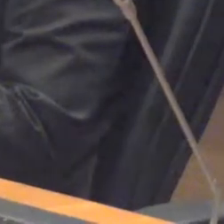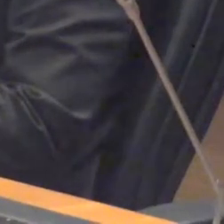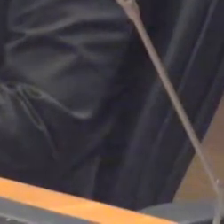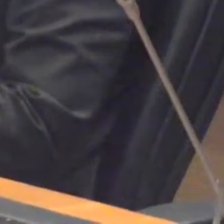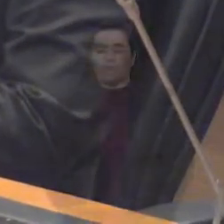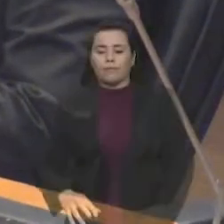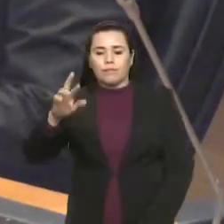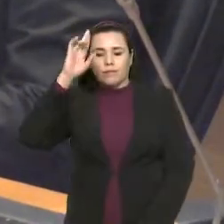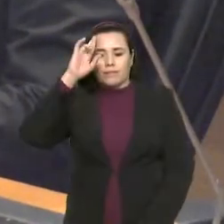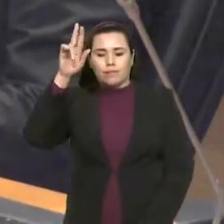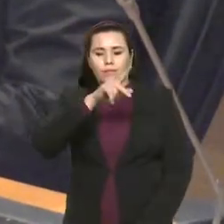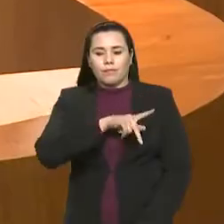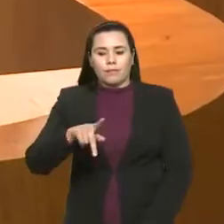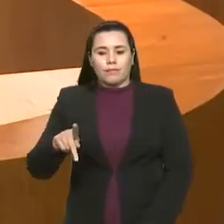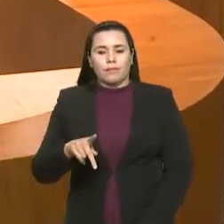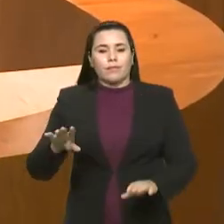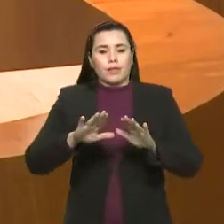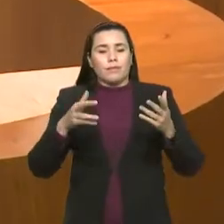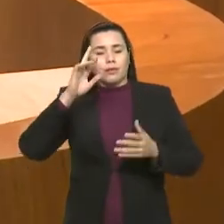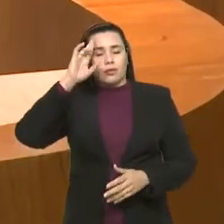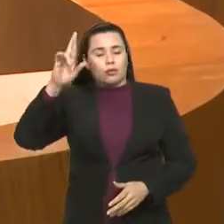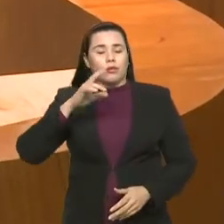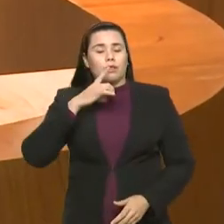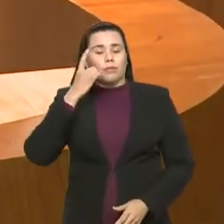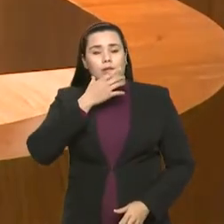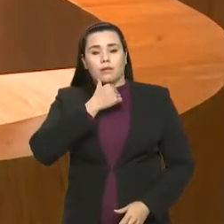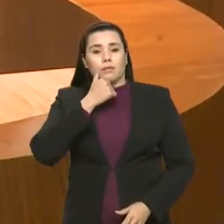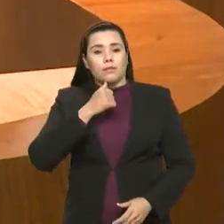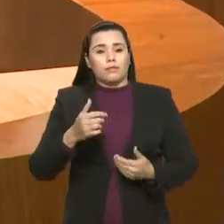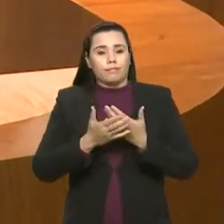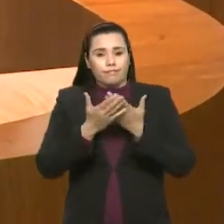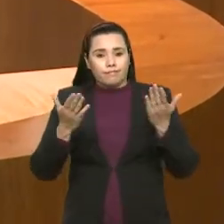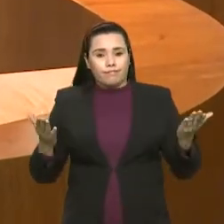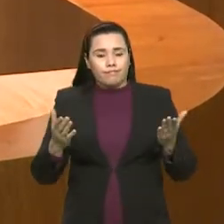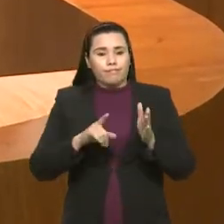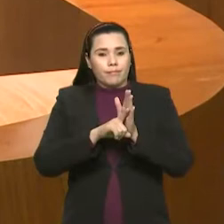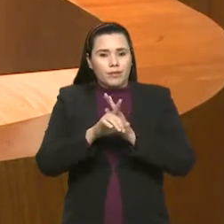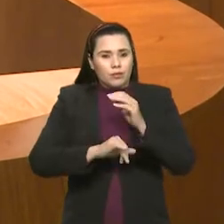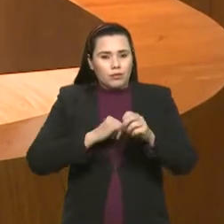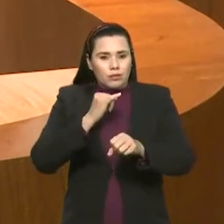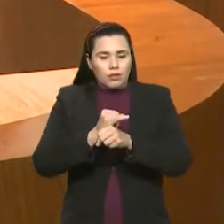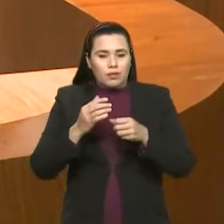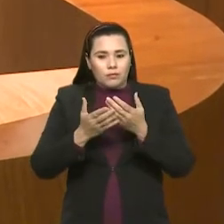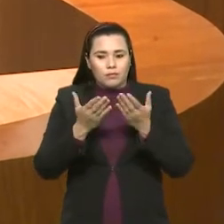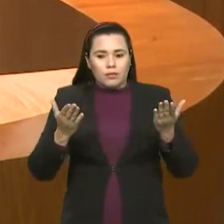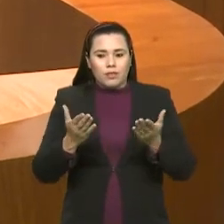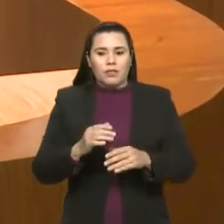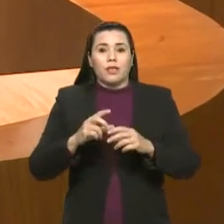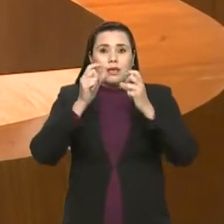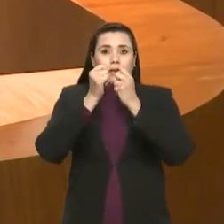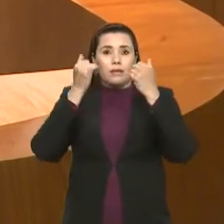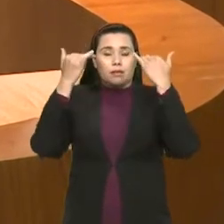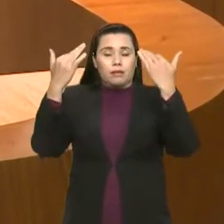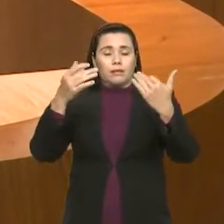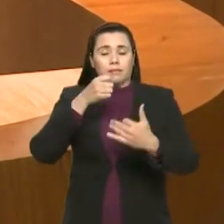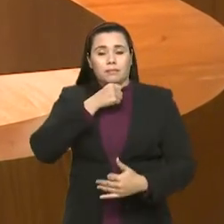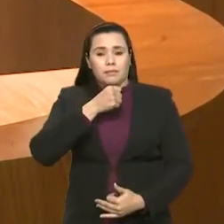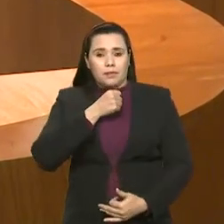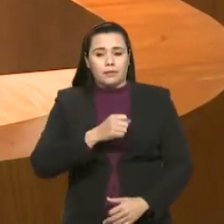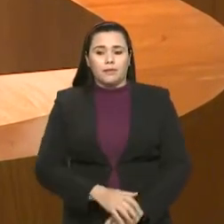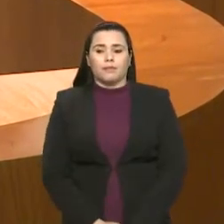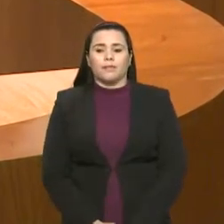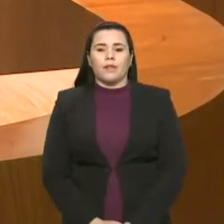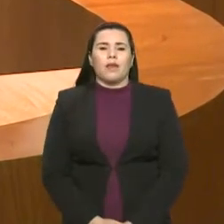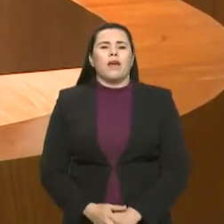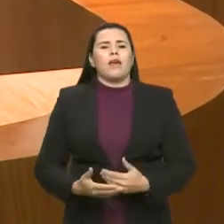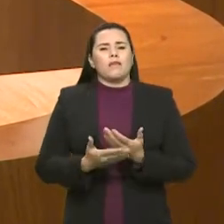Senhor presidente, demais membros da mesa, senhoras e senhores deputados, internautas, galeria, imprensa,